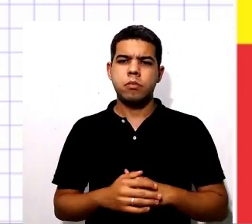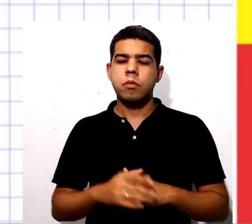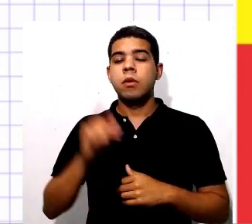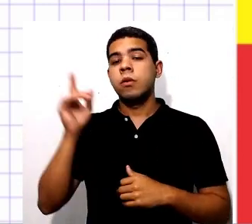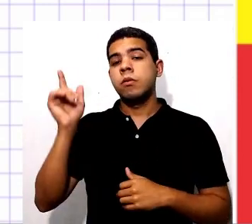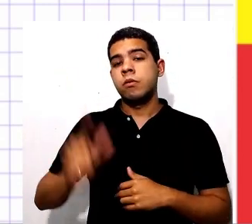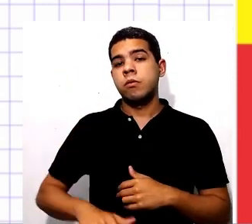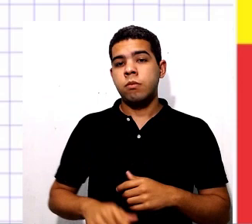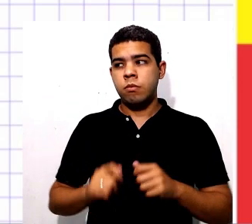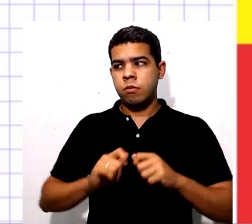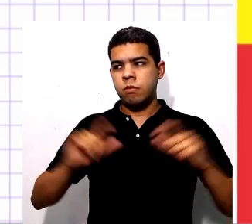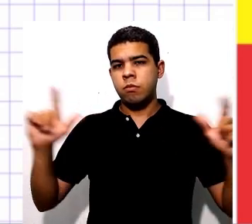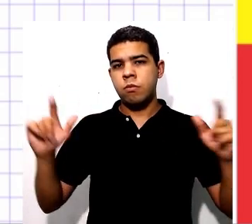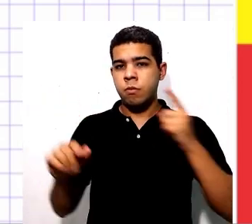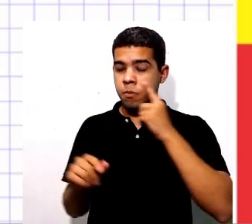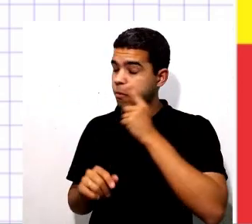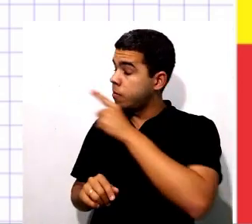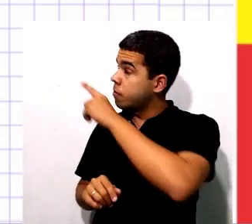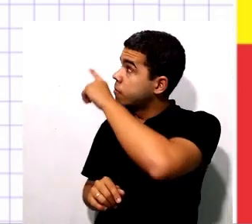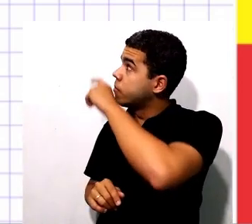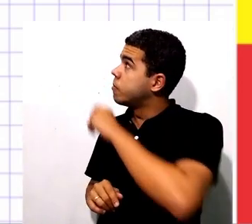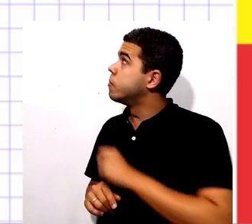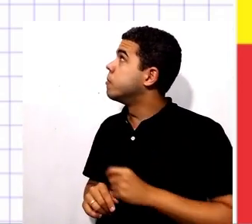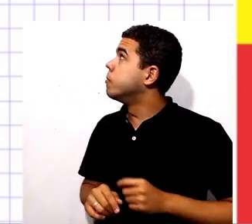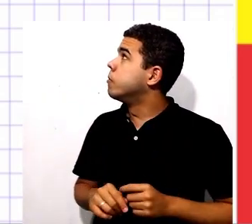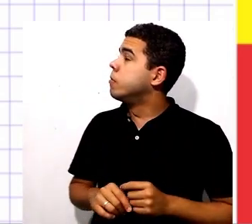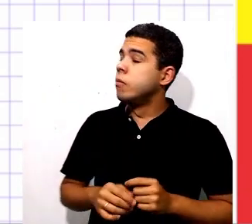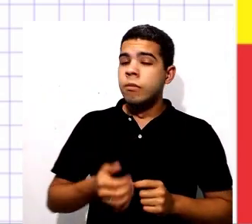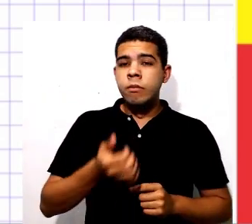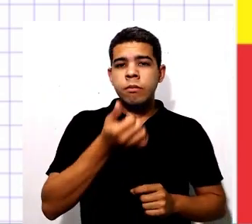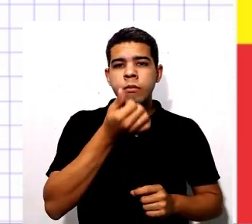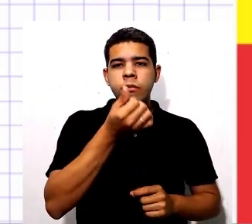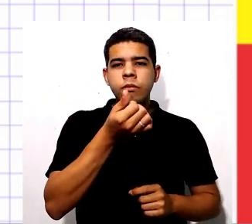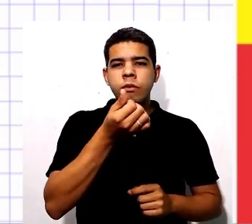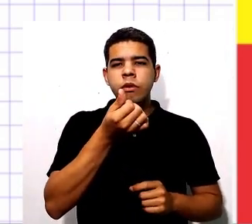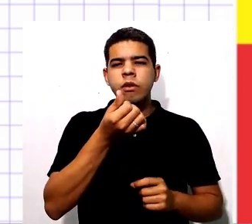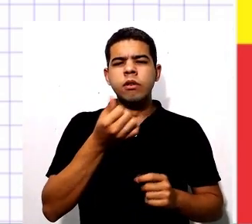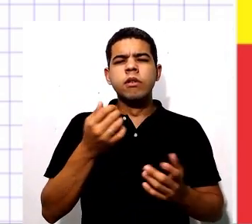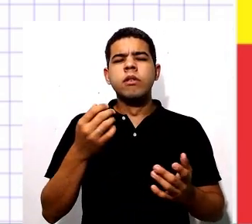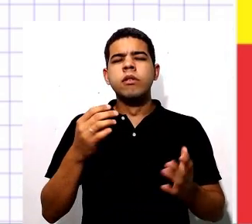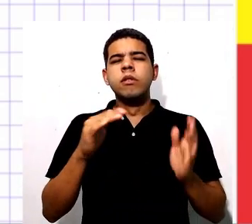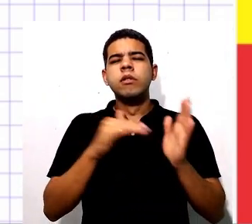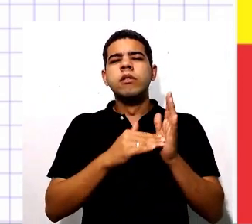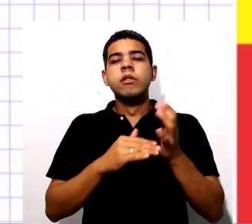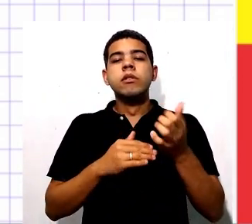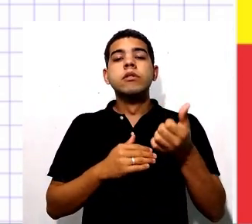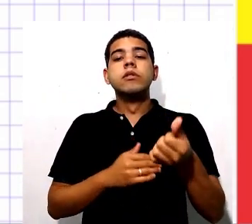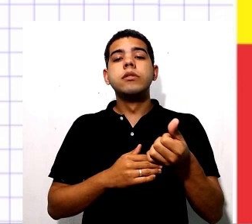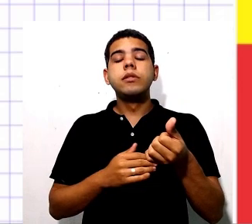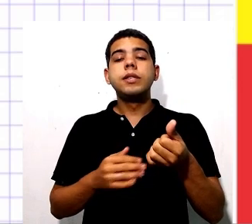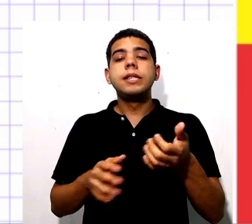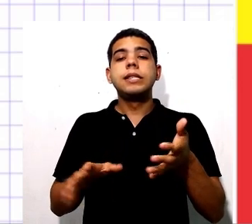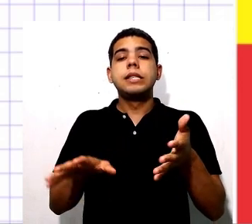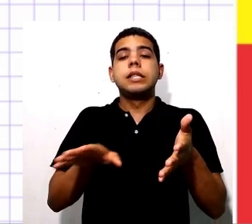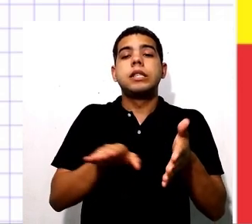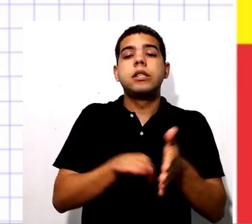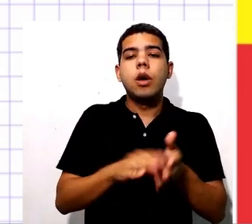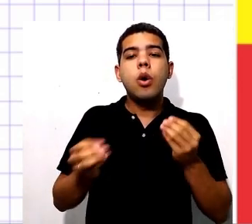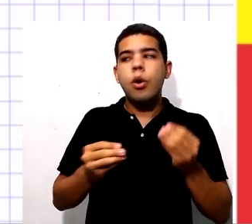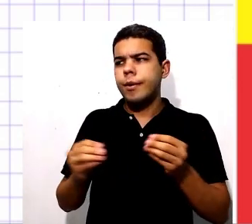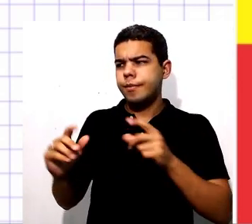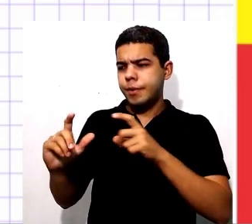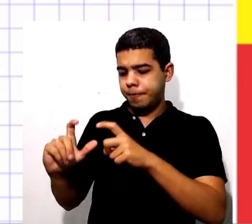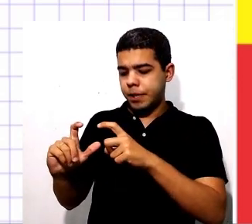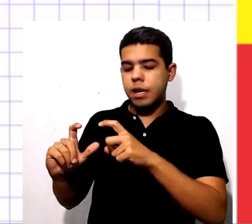6. Então, para chegar em 6, veja que eu vou pegar esse pequenininho. Para chegar em 6, eu vou multiplicar. Então,